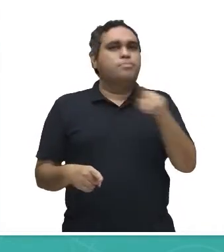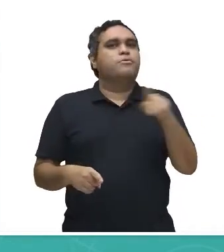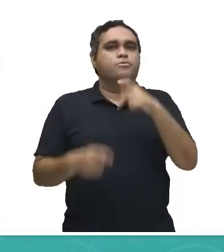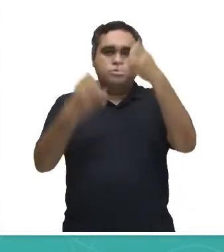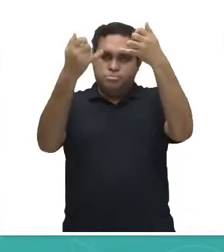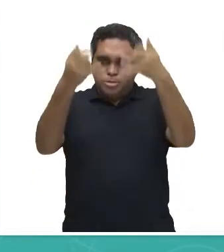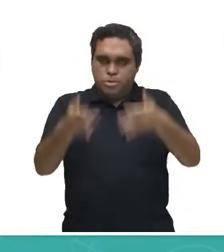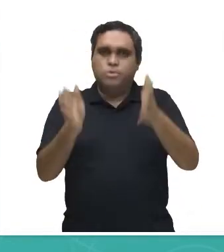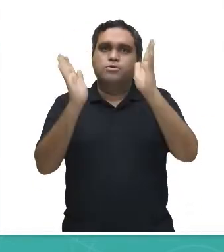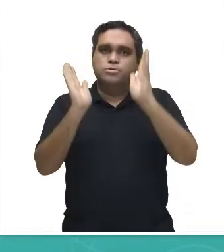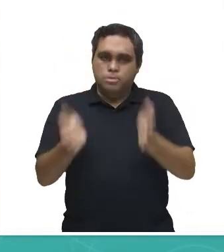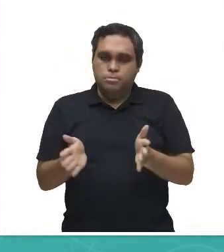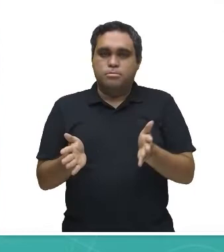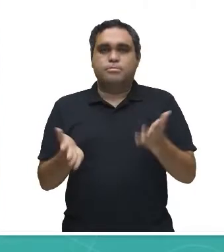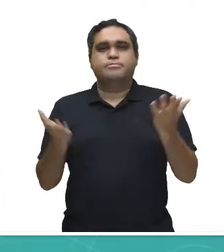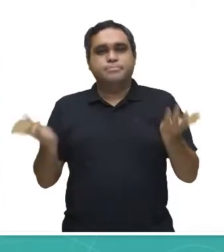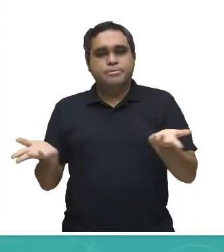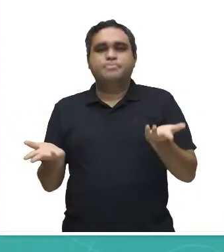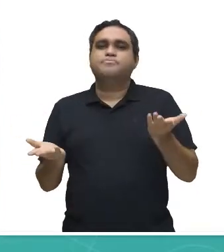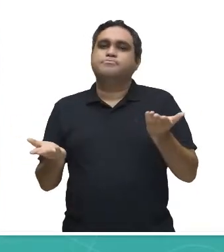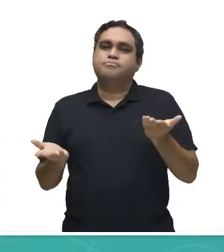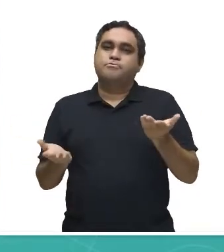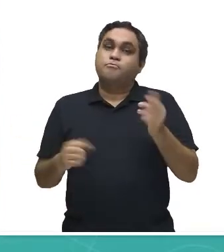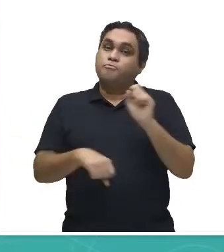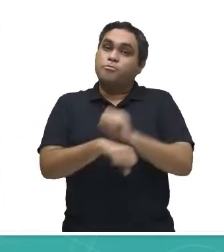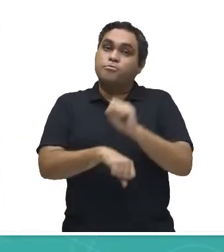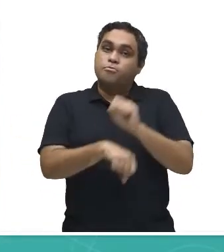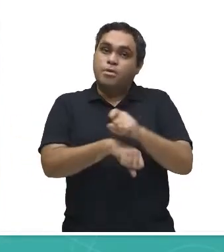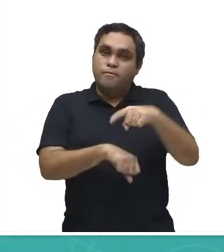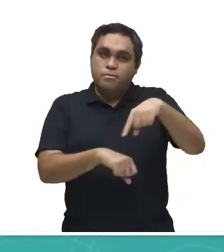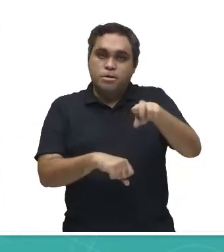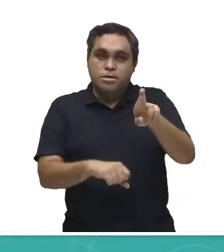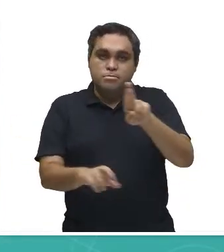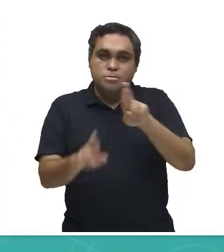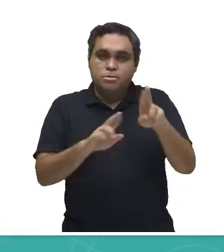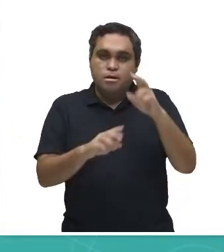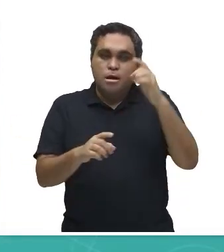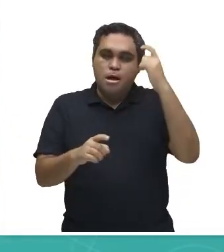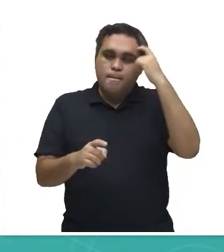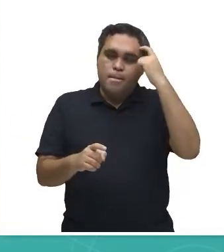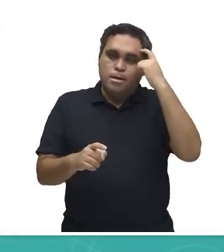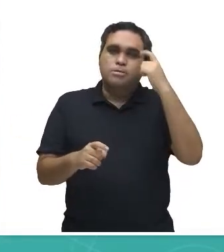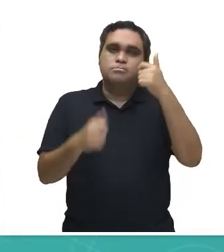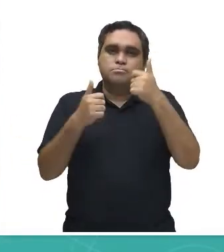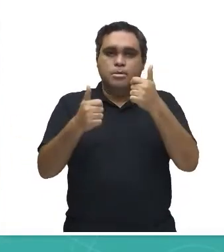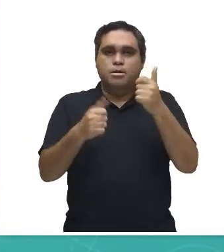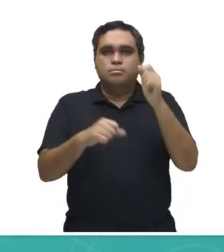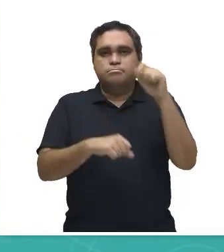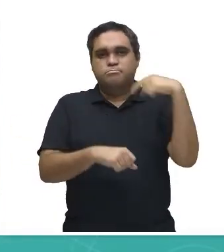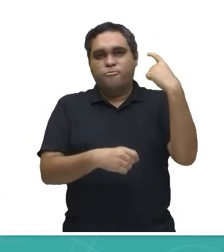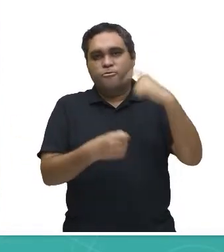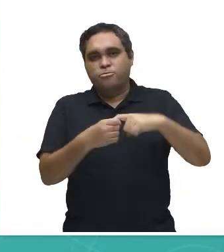hoje, tá bom? Então aqui, vamos aí aguardar enquanto vocês fazem as suas considerações. Até mais.